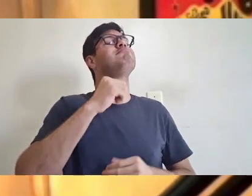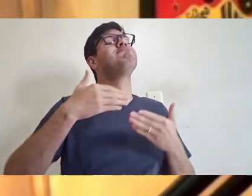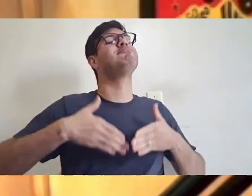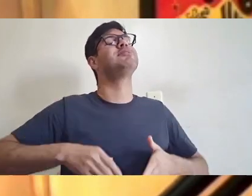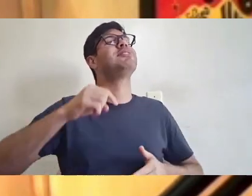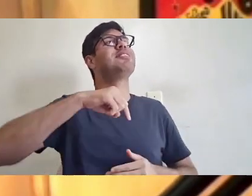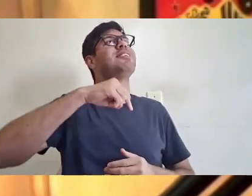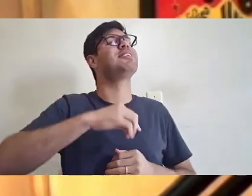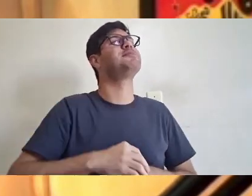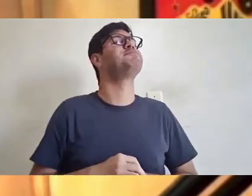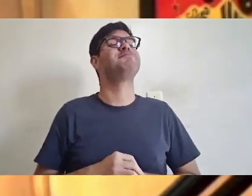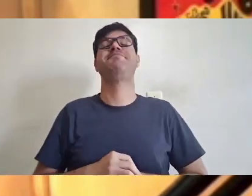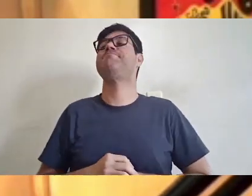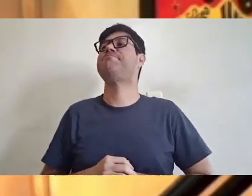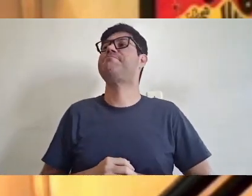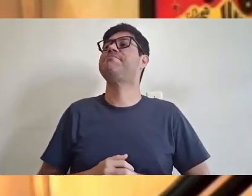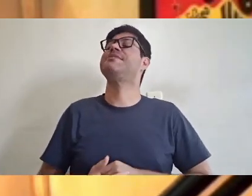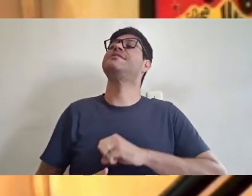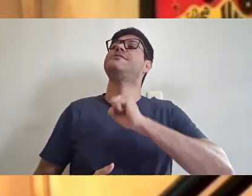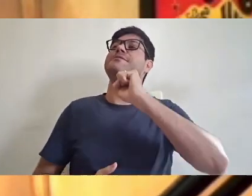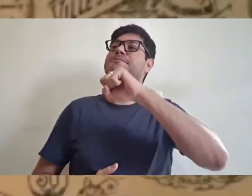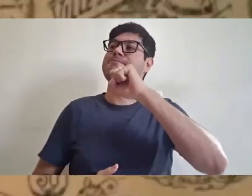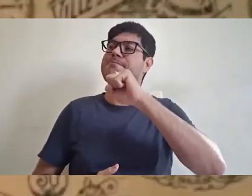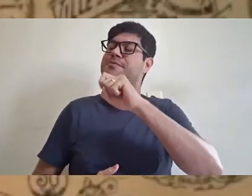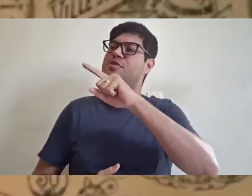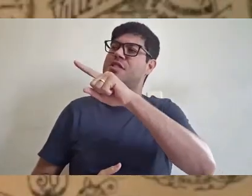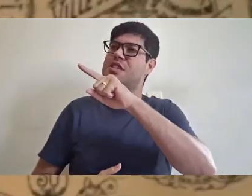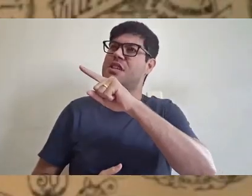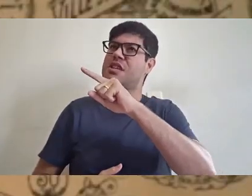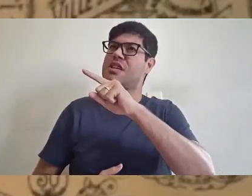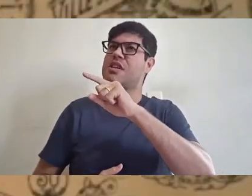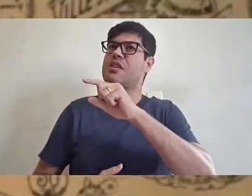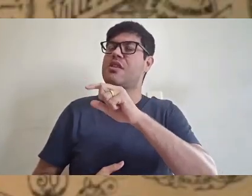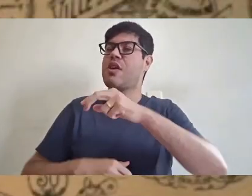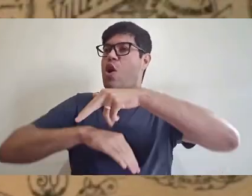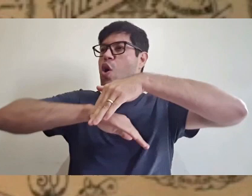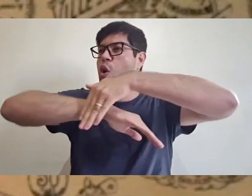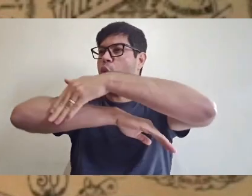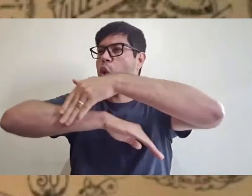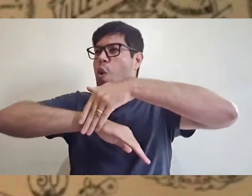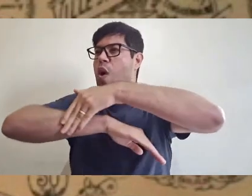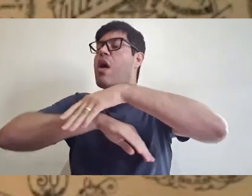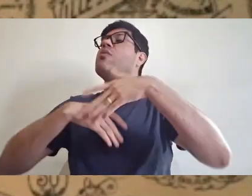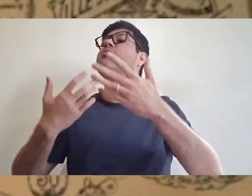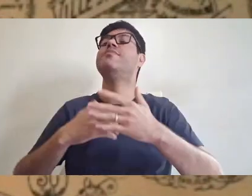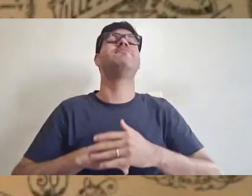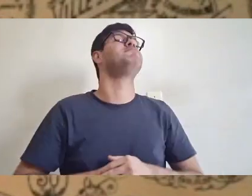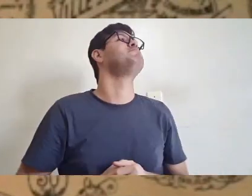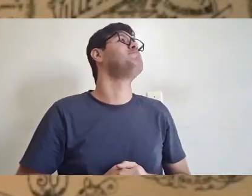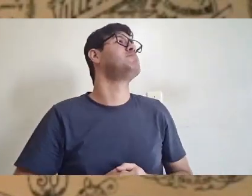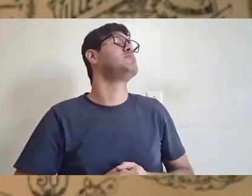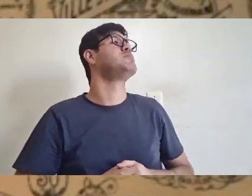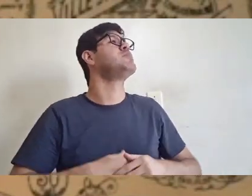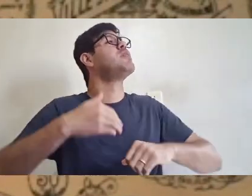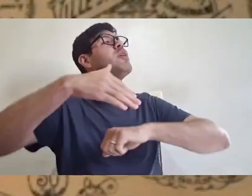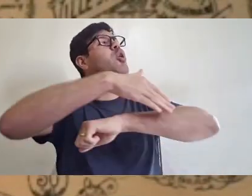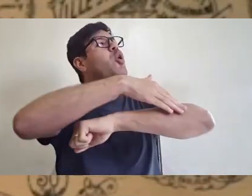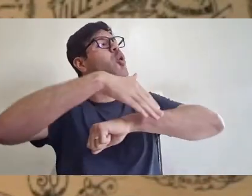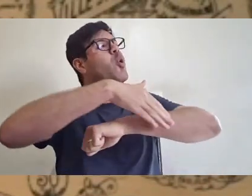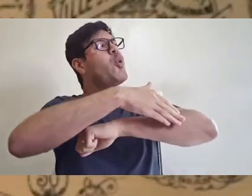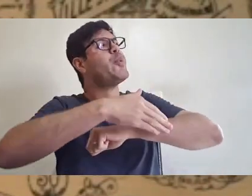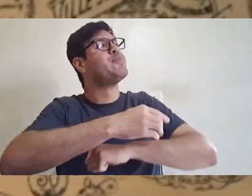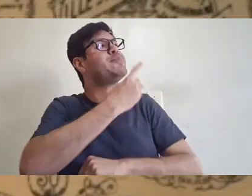perto da rua 13 de Maio, por ali? Sempre na rua 13 de Maio, 443, onde ainda existe a